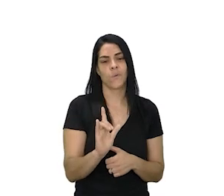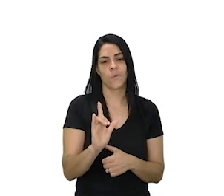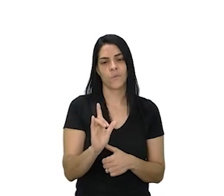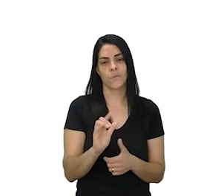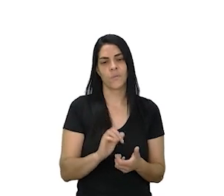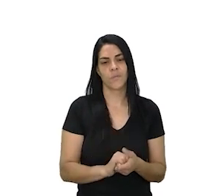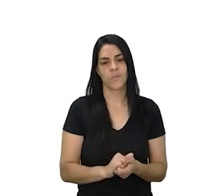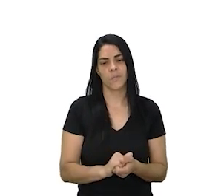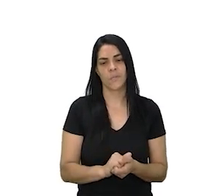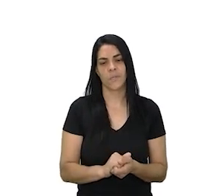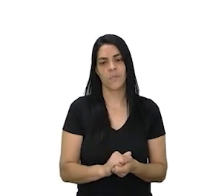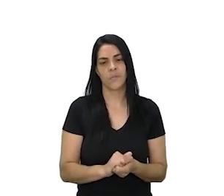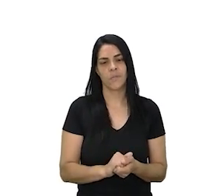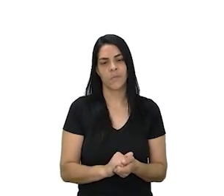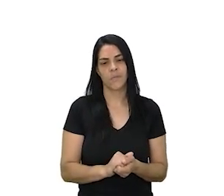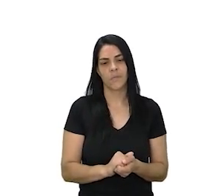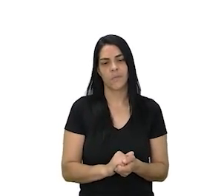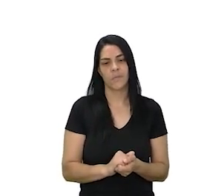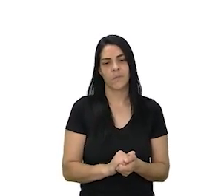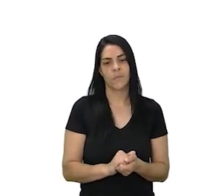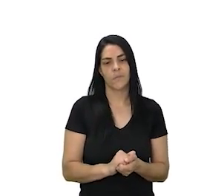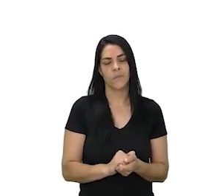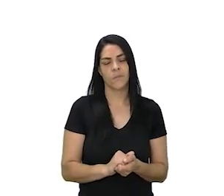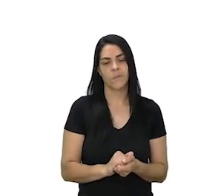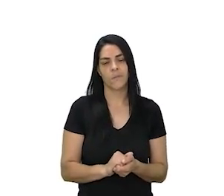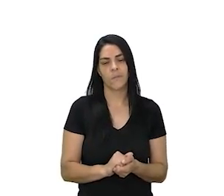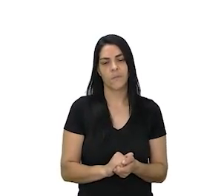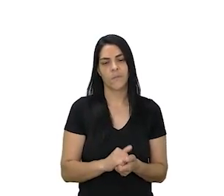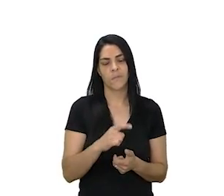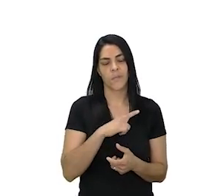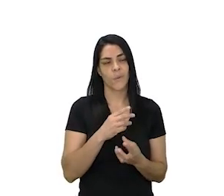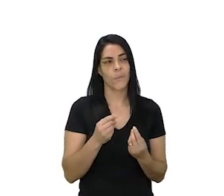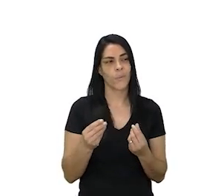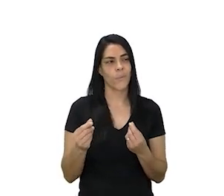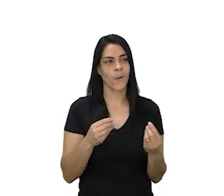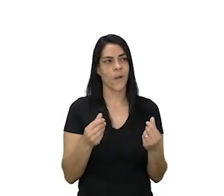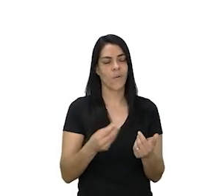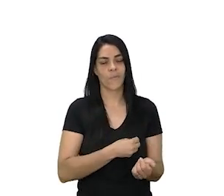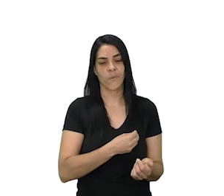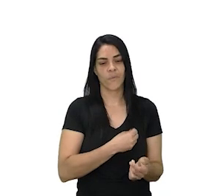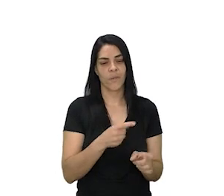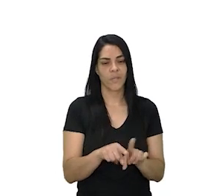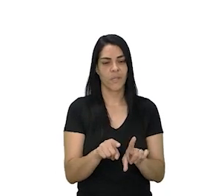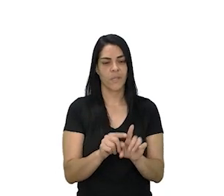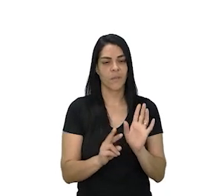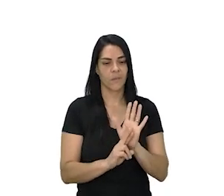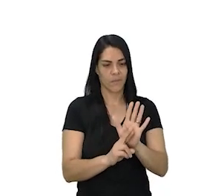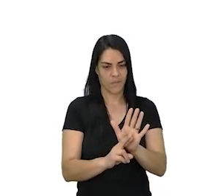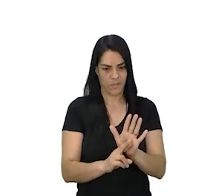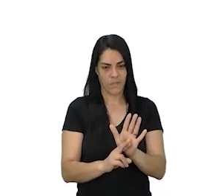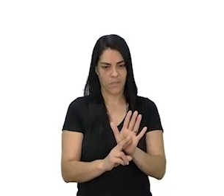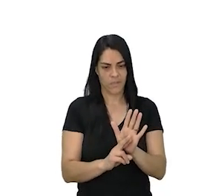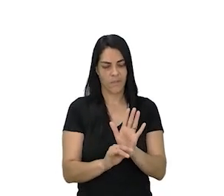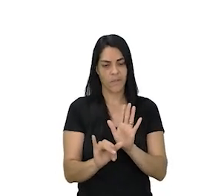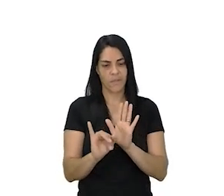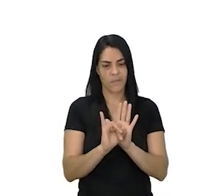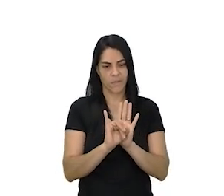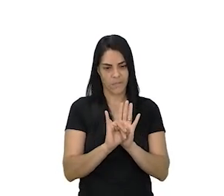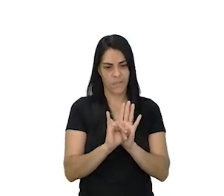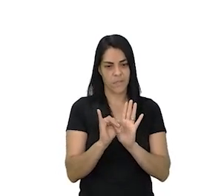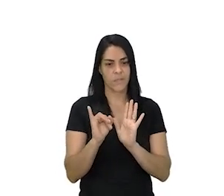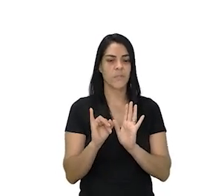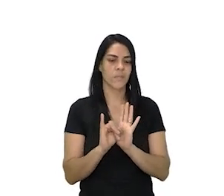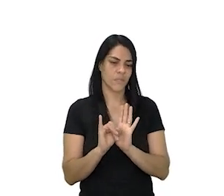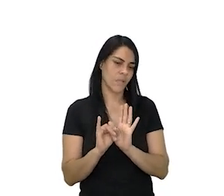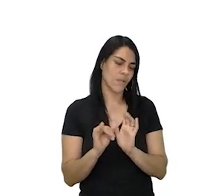fundo, estabelecer ali uma noção de vivência, de representação e identidade, né? No